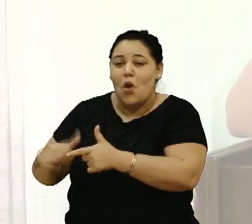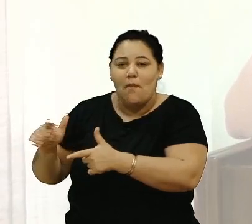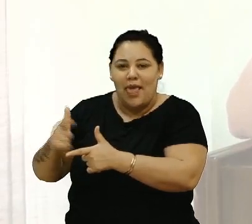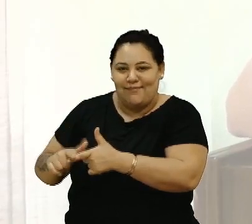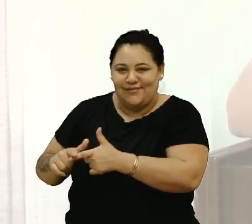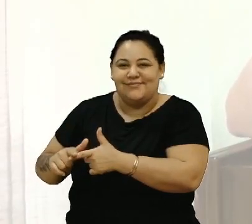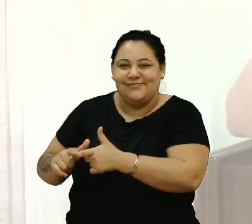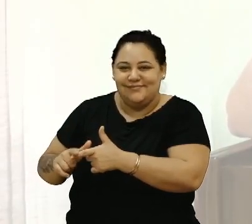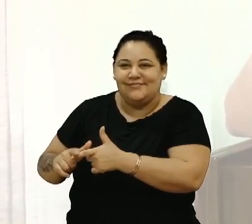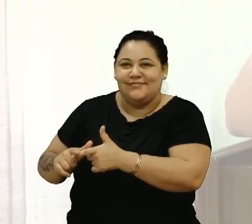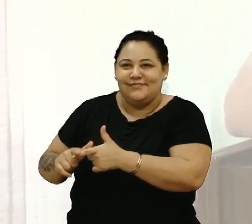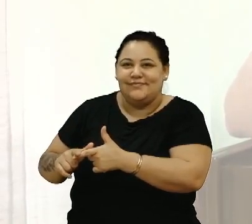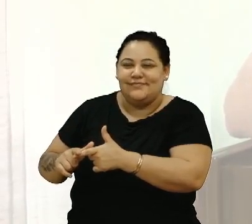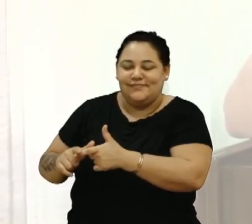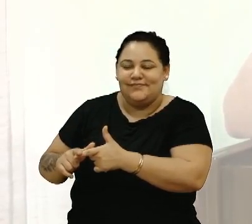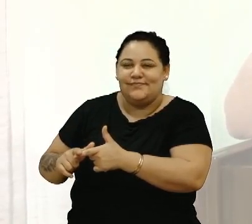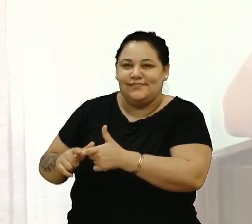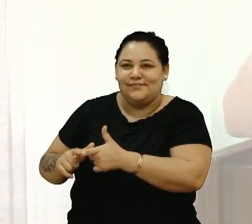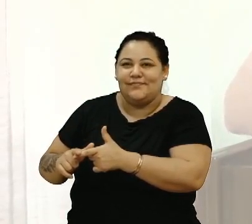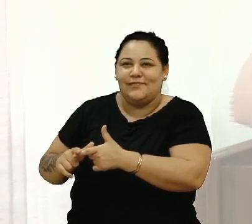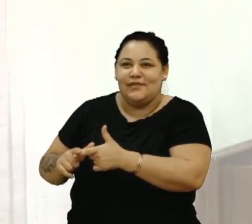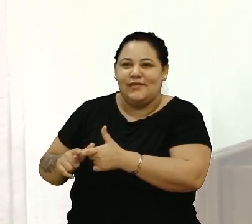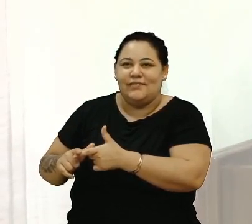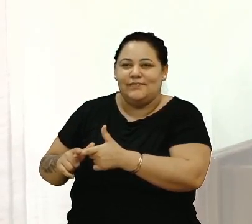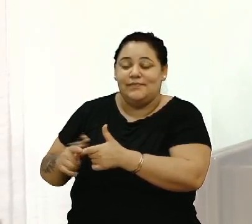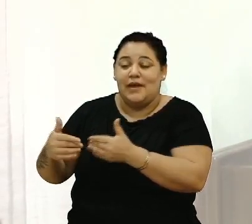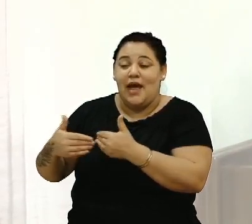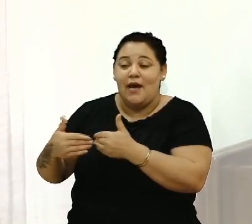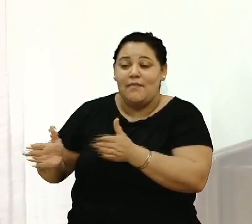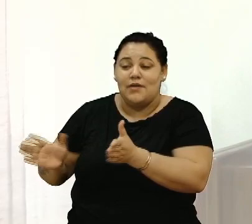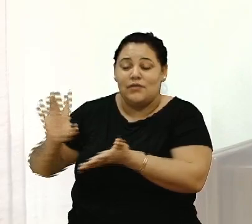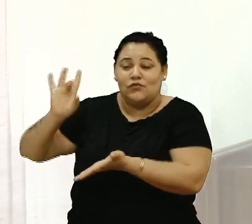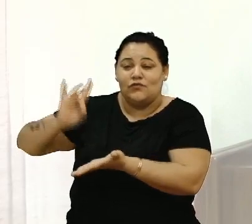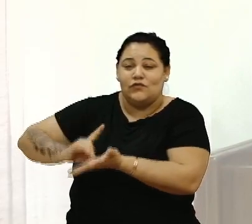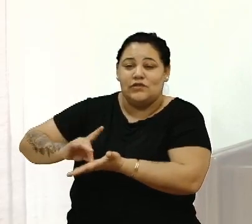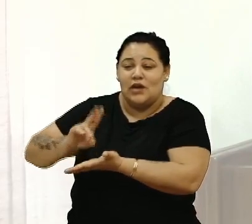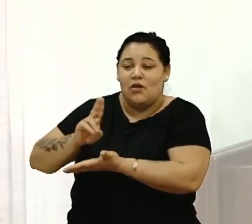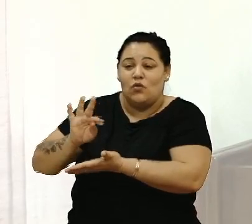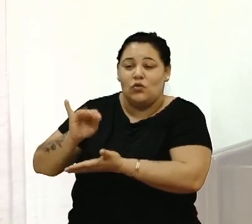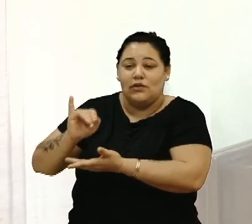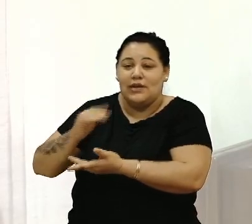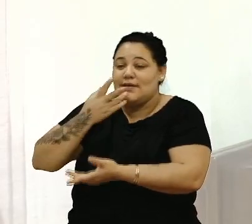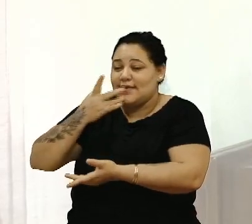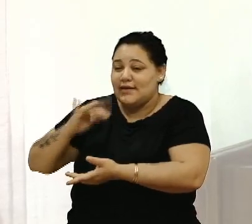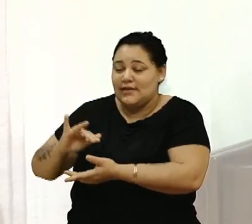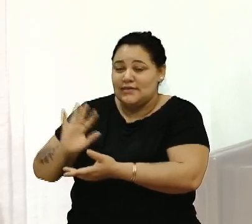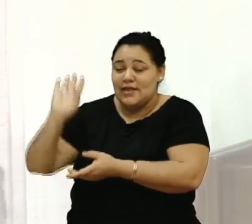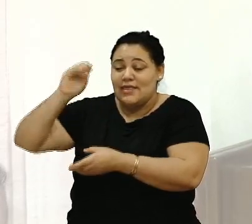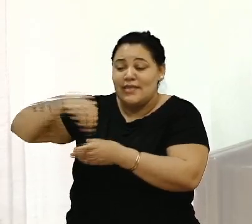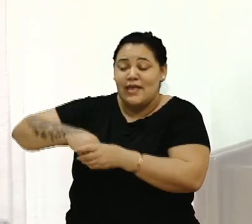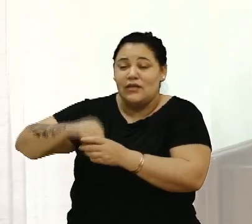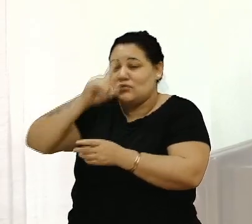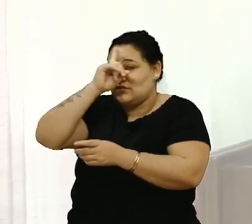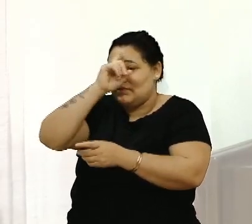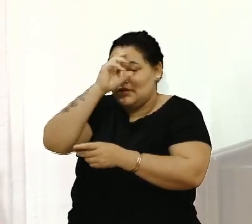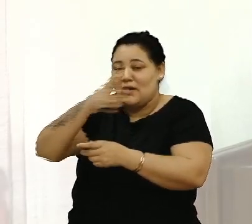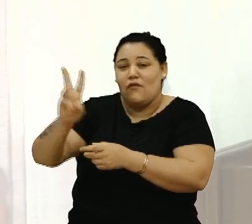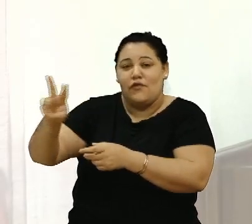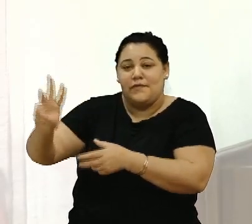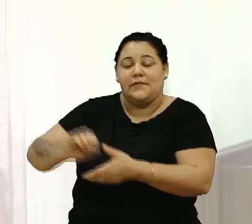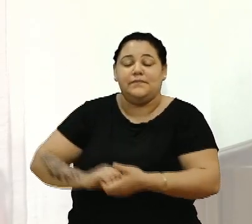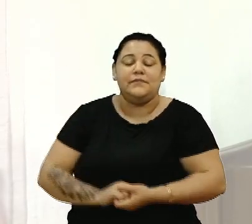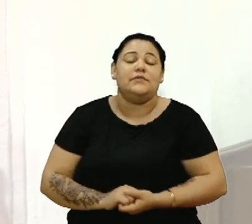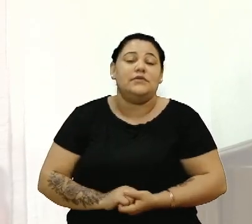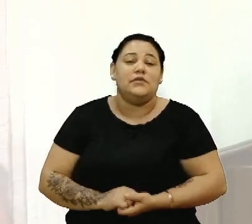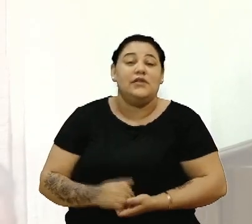se avizinhava, que era de abertura dessa UTI, essa unidade materno-infantil no Hospital Virvir Ramos. Eu sei que